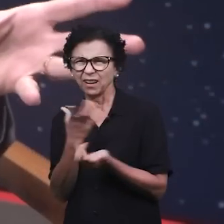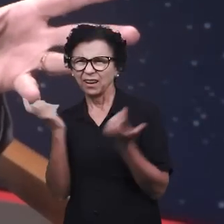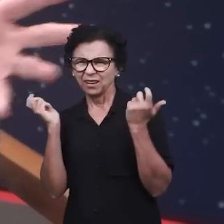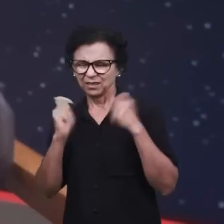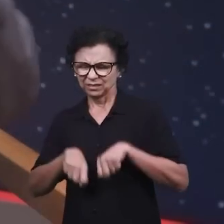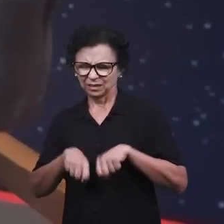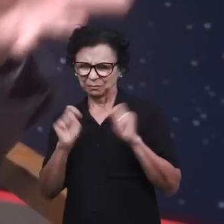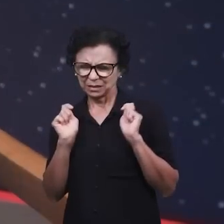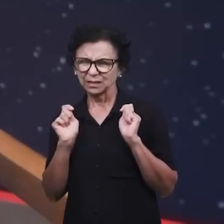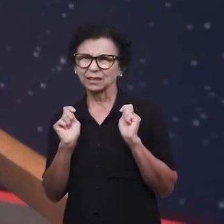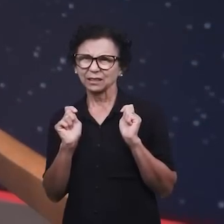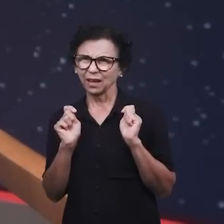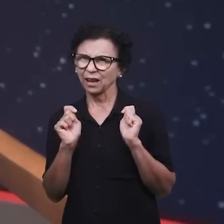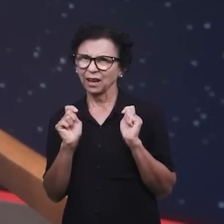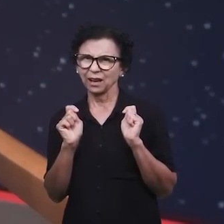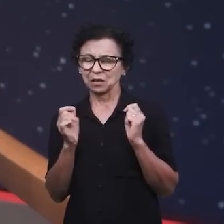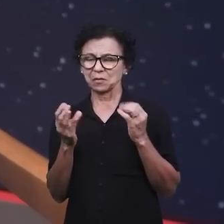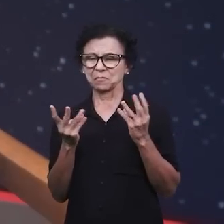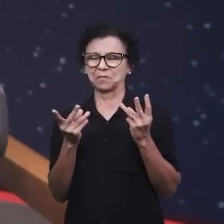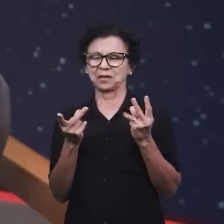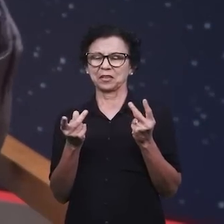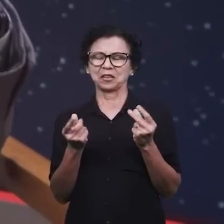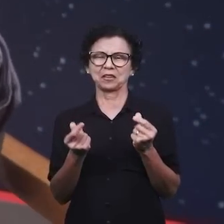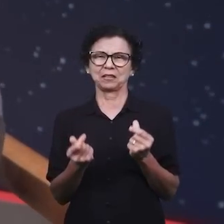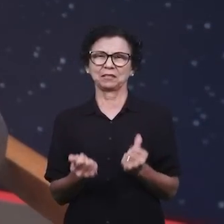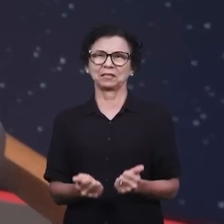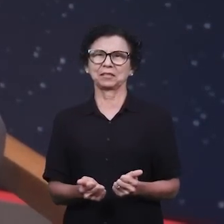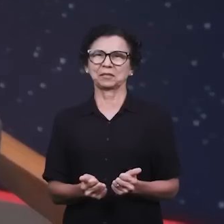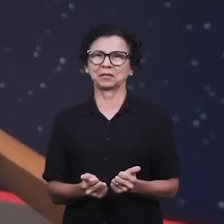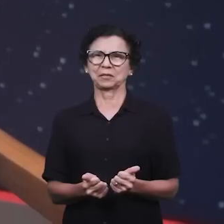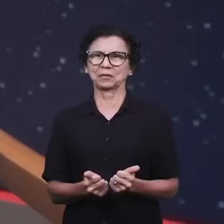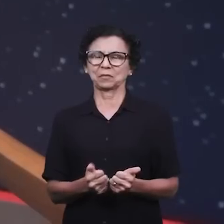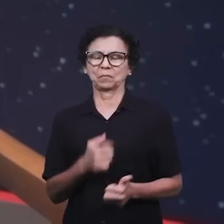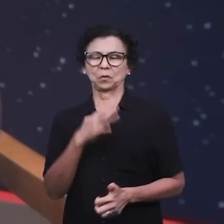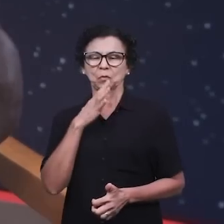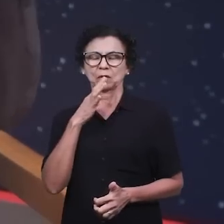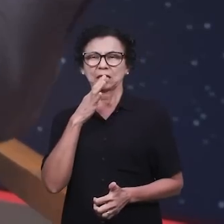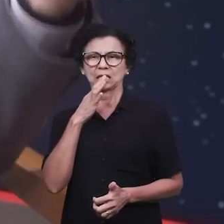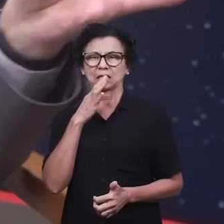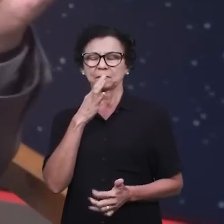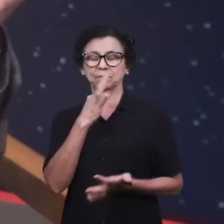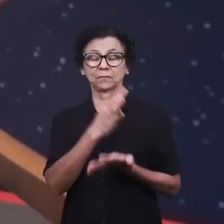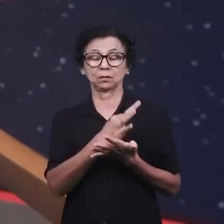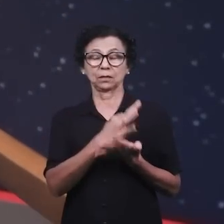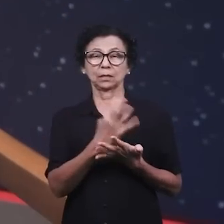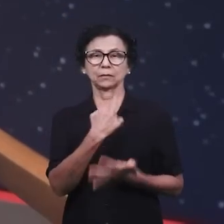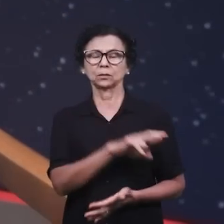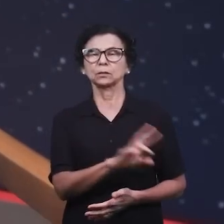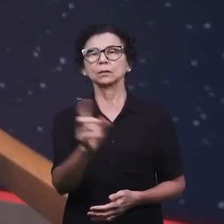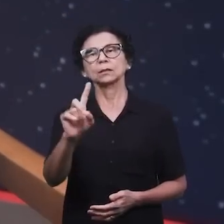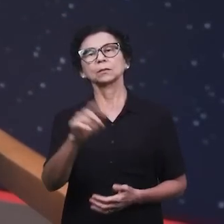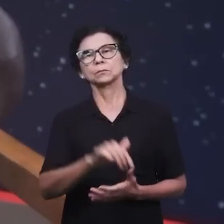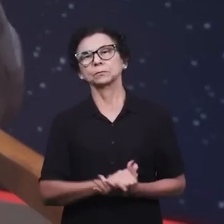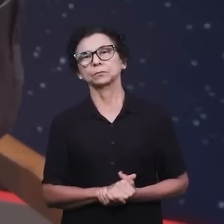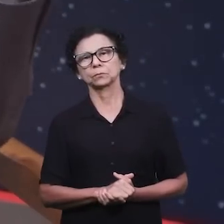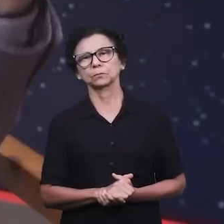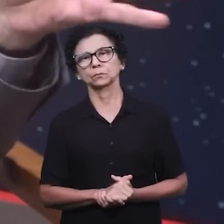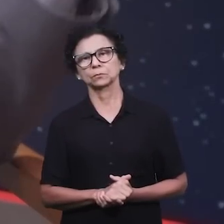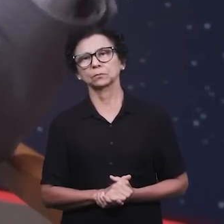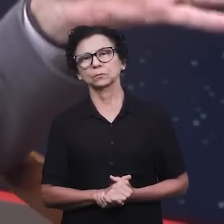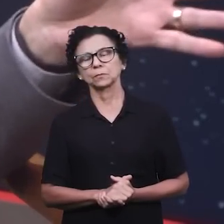dê como resultado em nós essa qualificação de bons, não pela